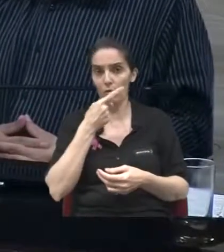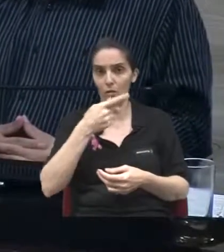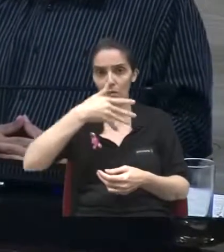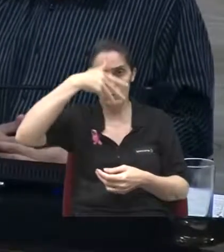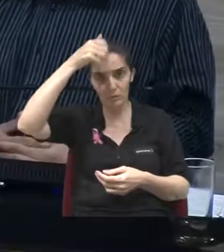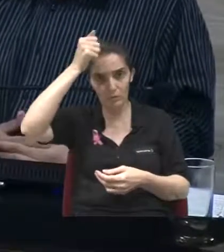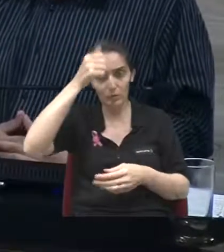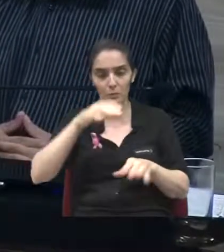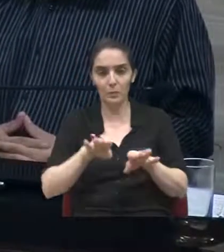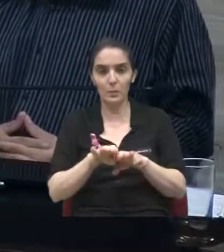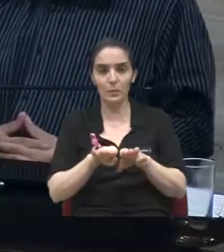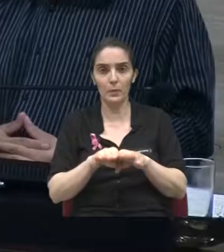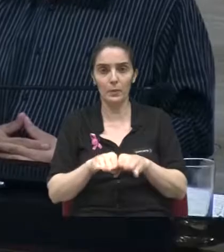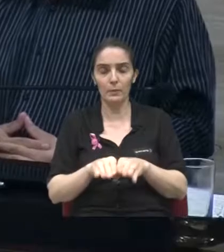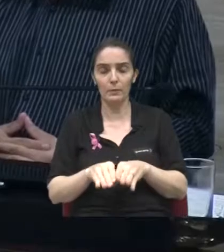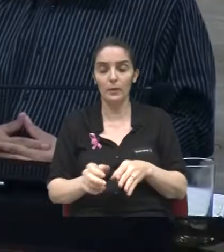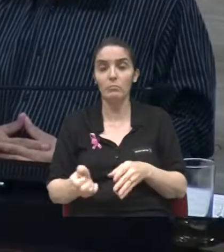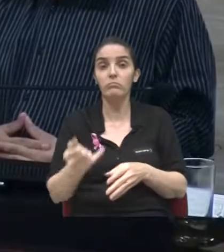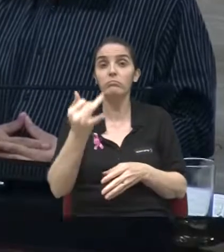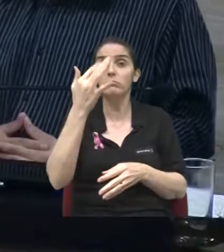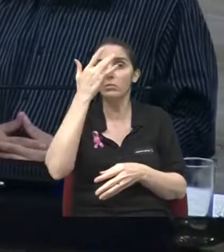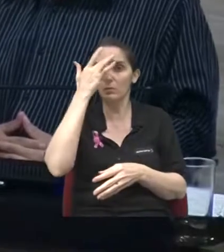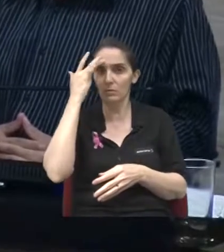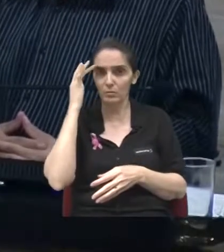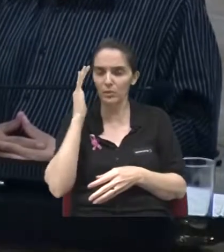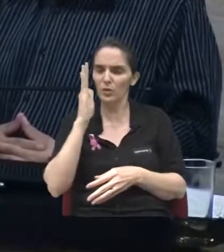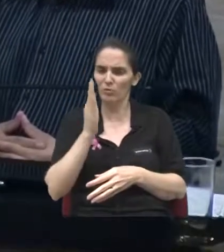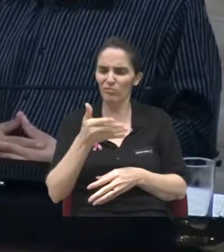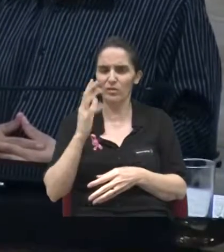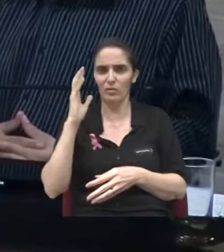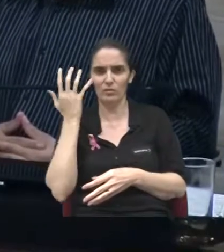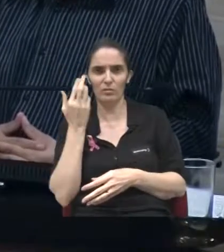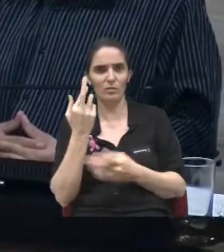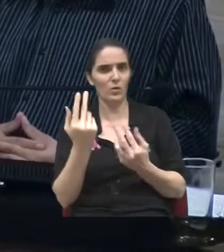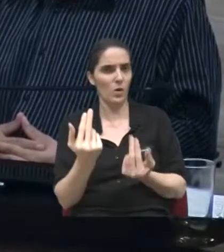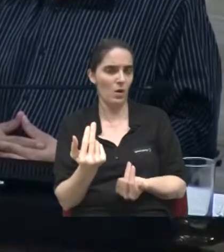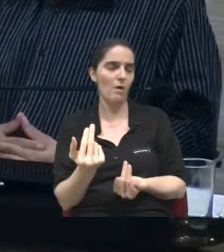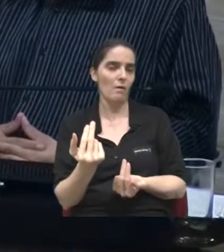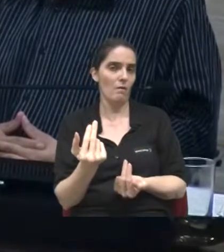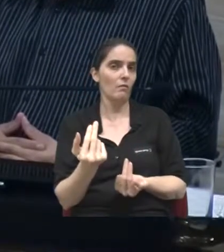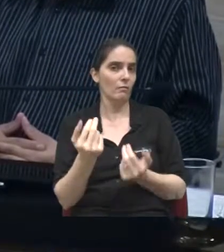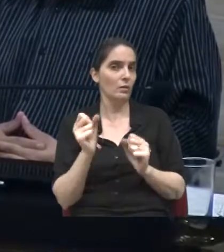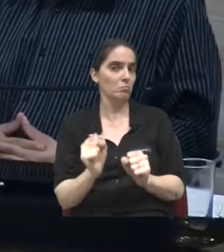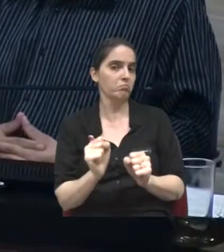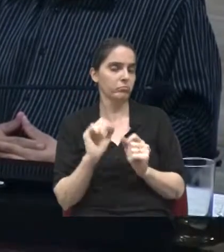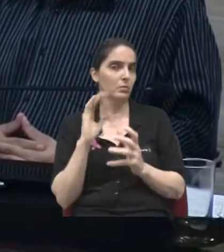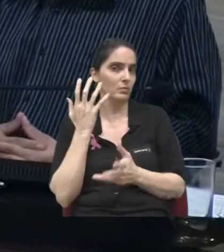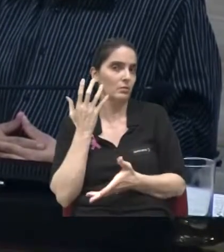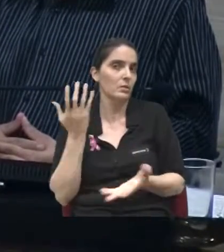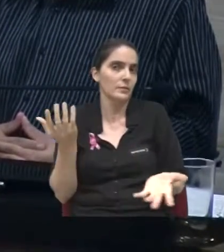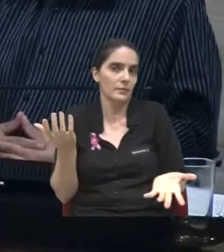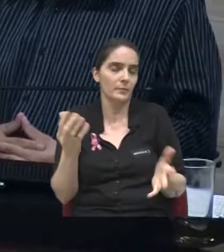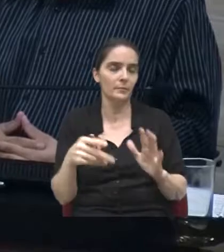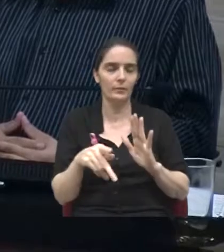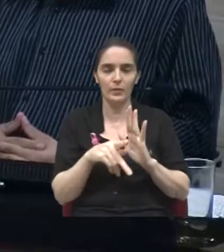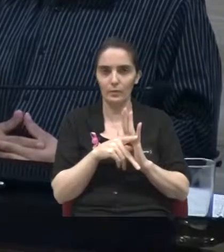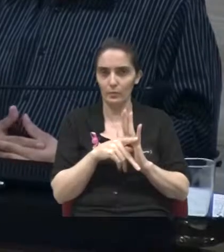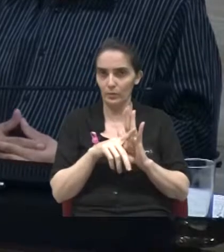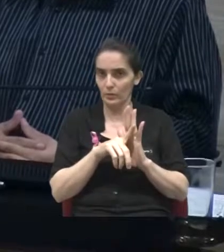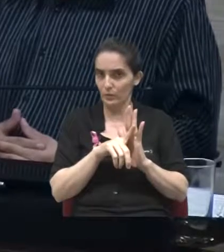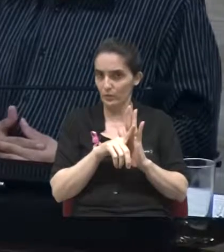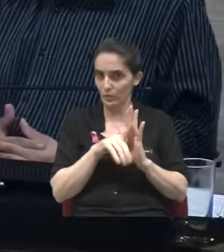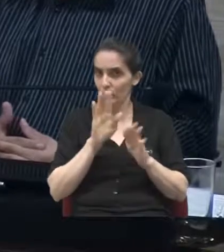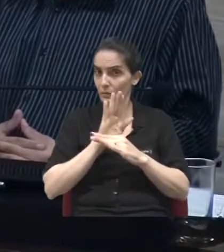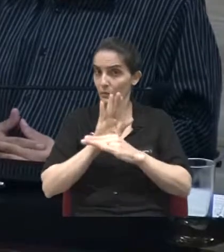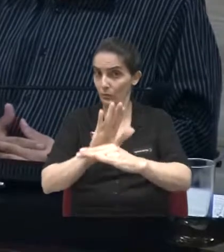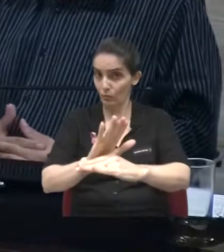quantos mais passaram e vão passar. E o projeto de lei vai ajudar, vai